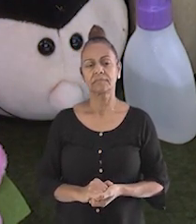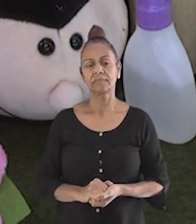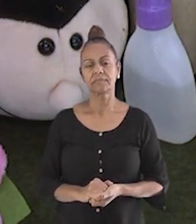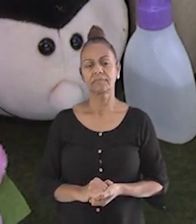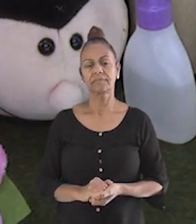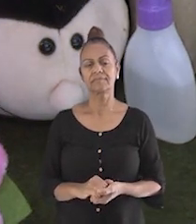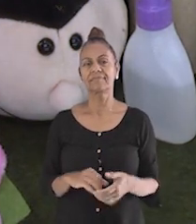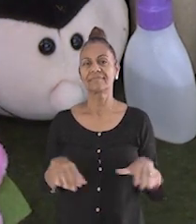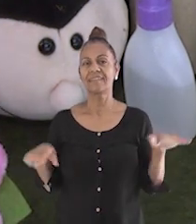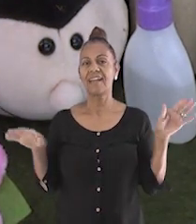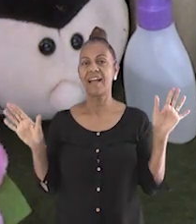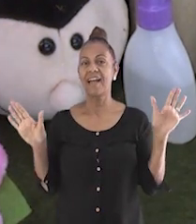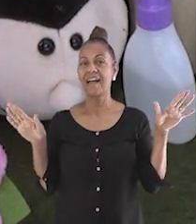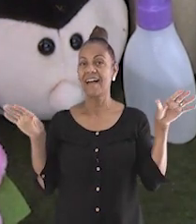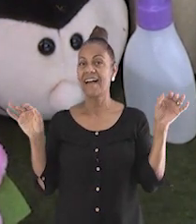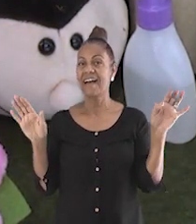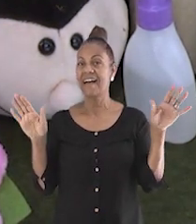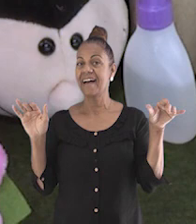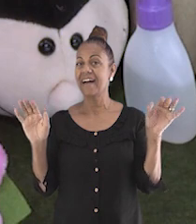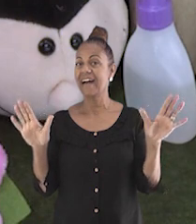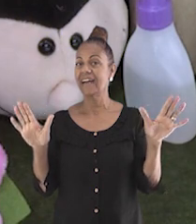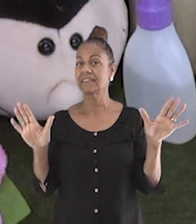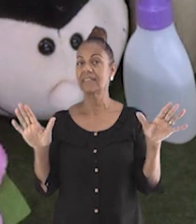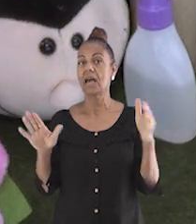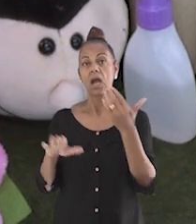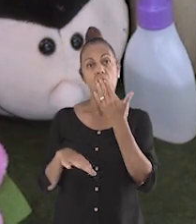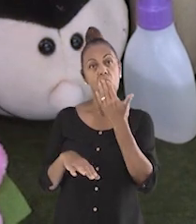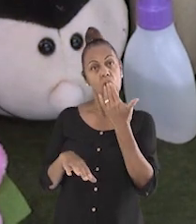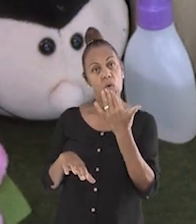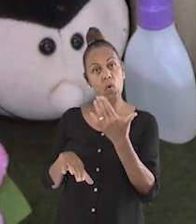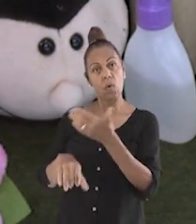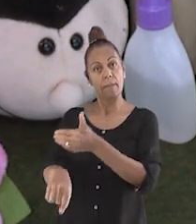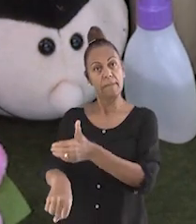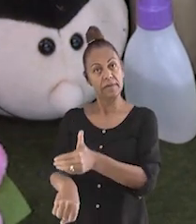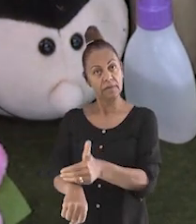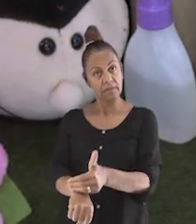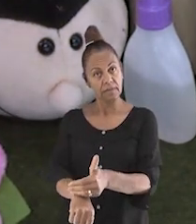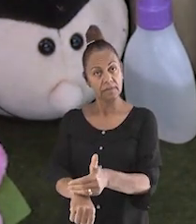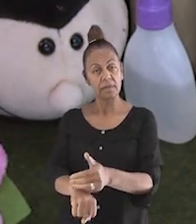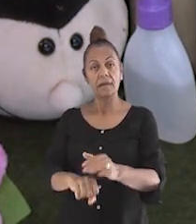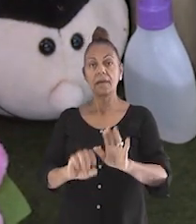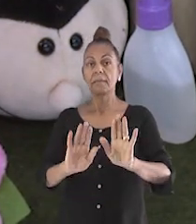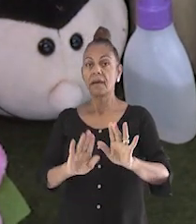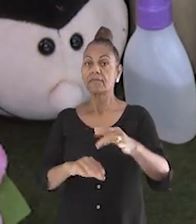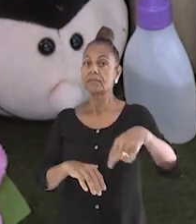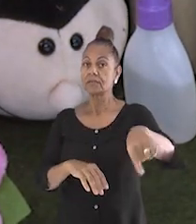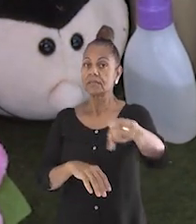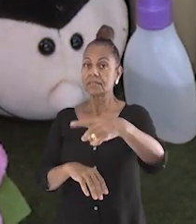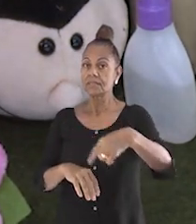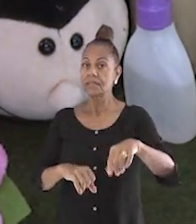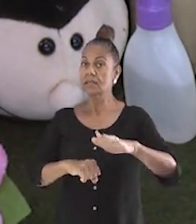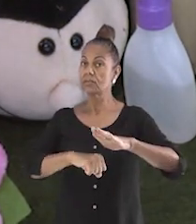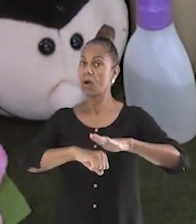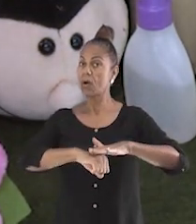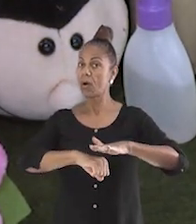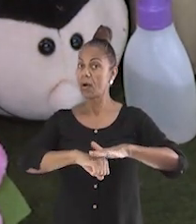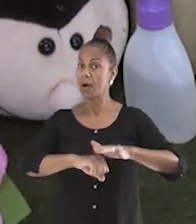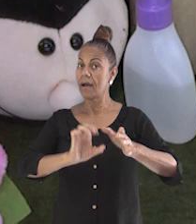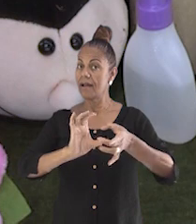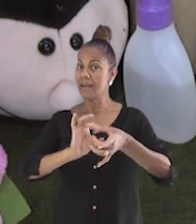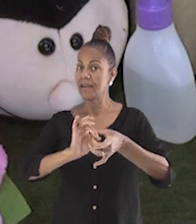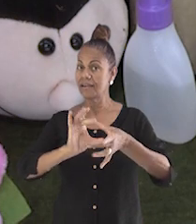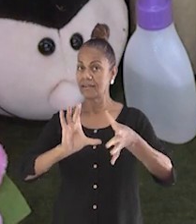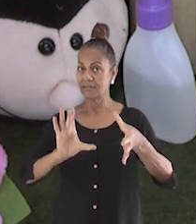Pronto. A asa da minha borboleta vai ser branca, mas vocês podem fazer